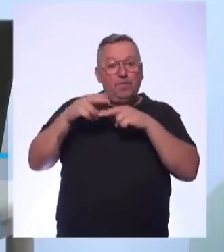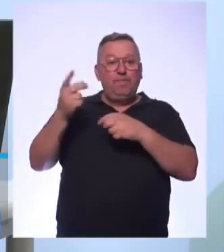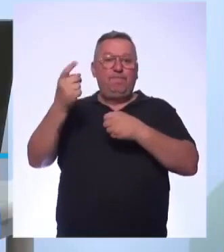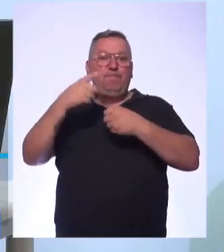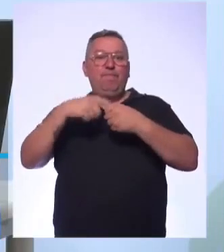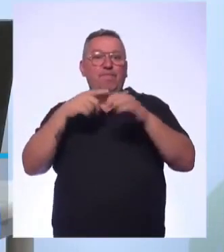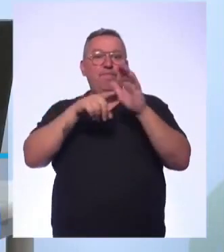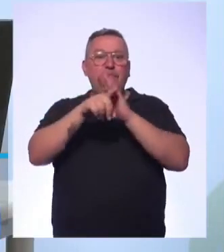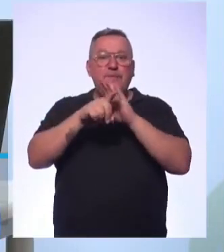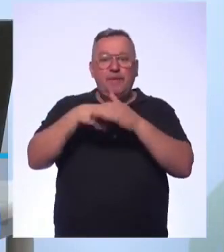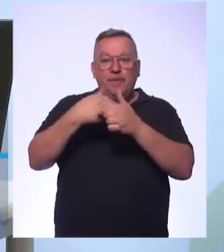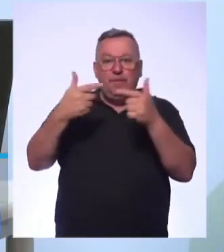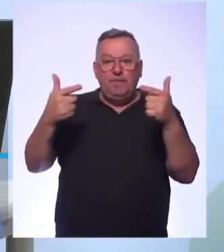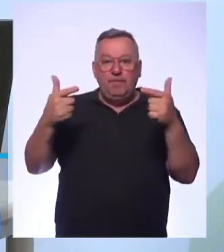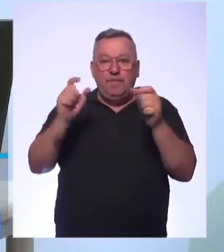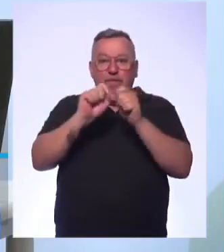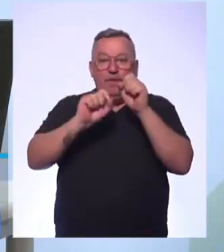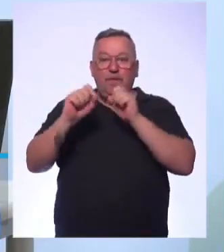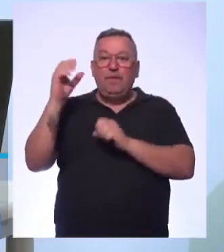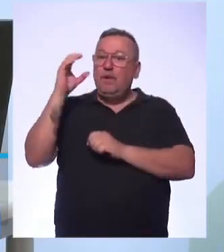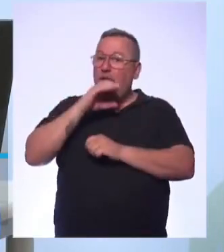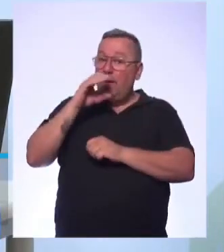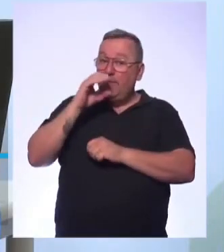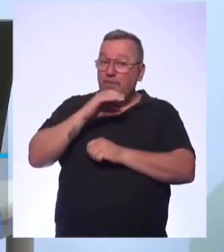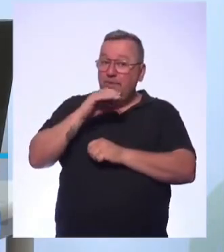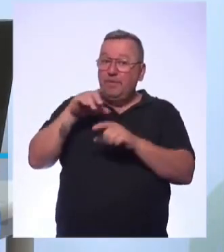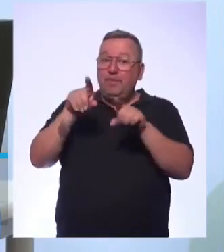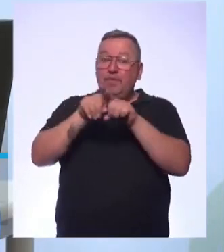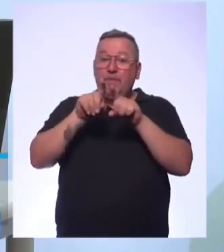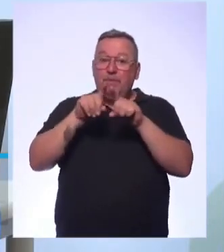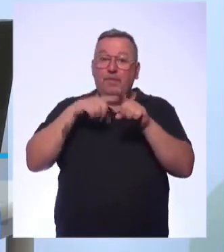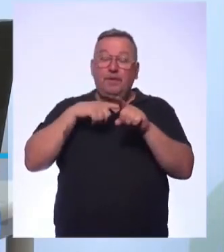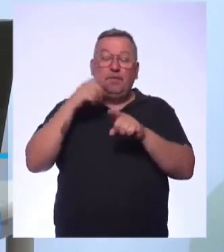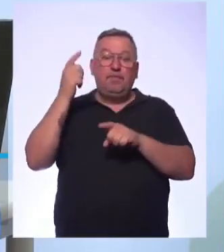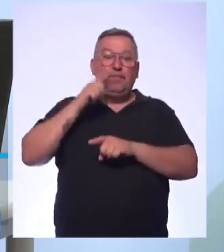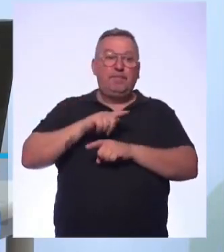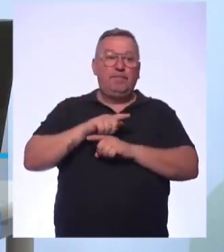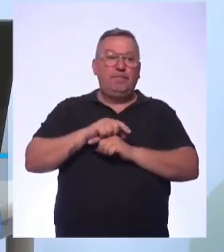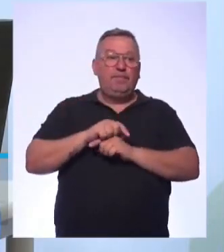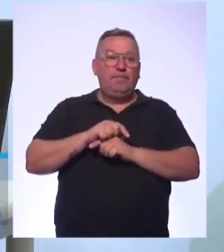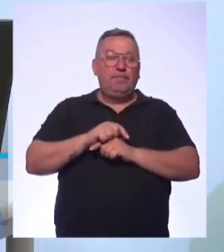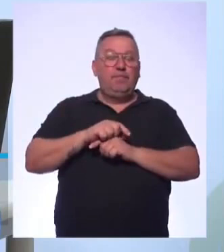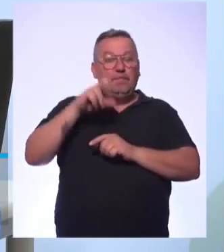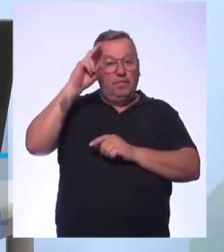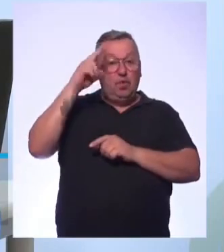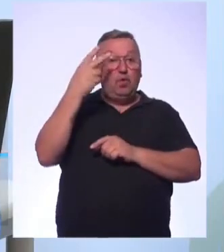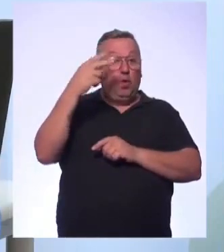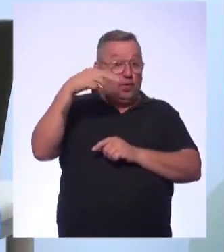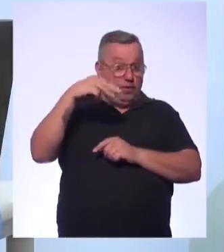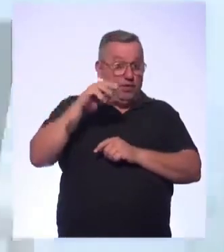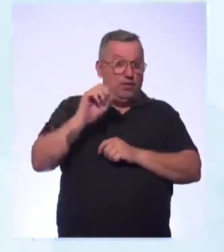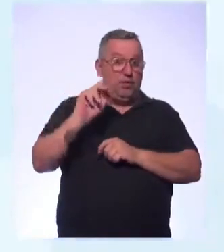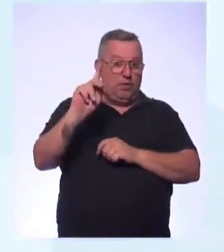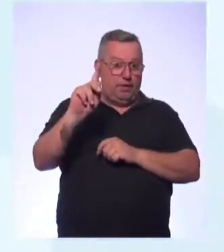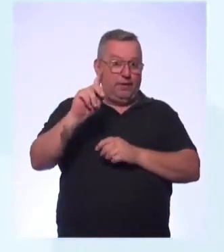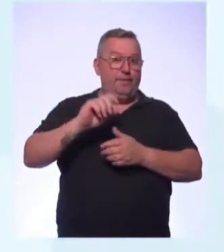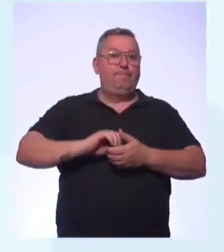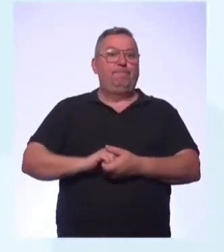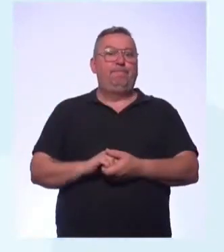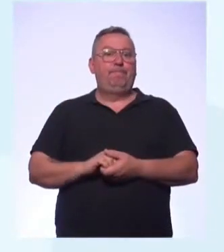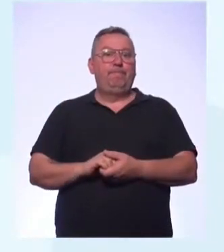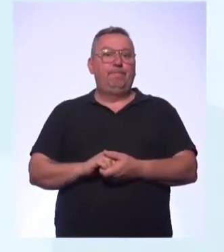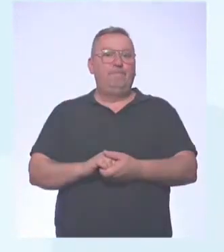tá? Porque elas acabaram passando muito rapidamente e aí deu para retomar. Então, respondam aí para mim 2 minutinhos, tá bom?